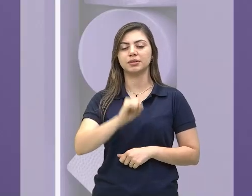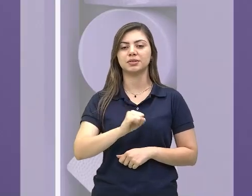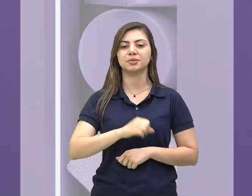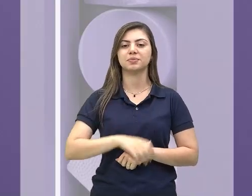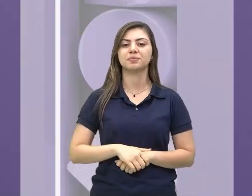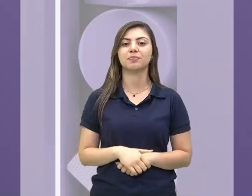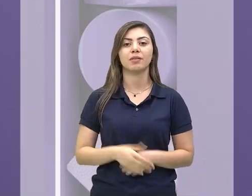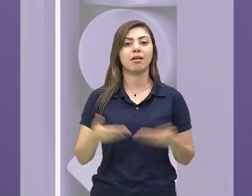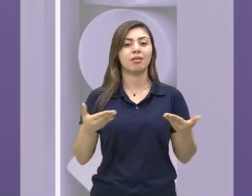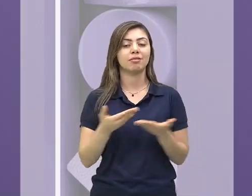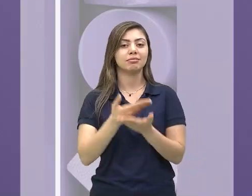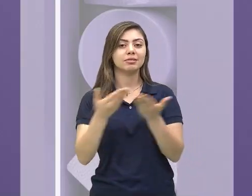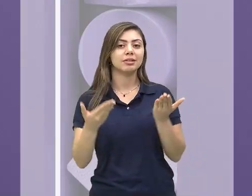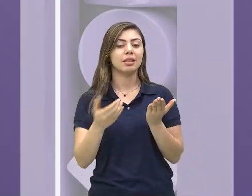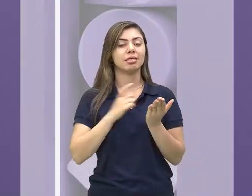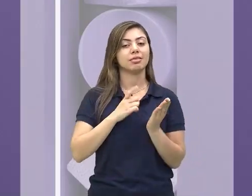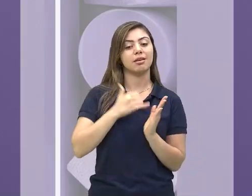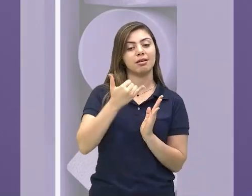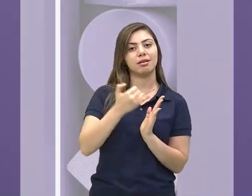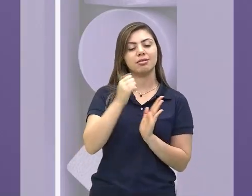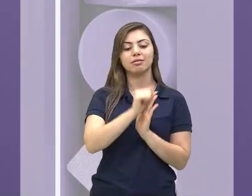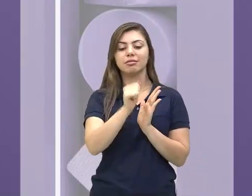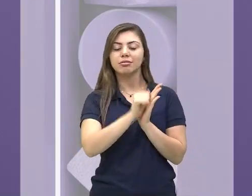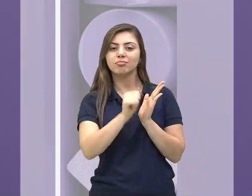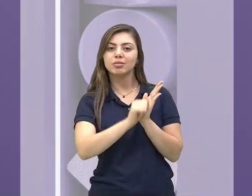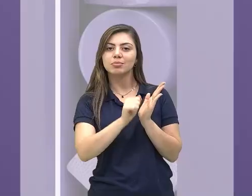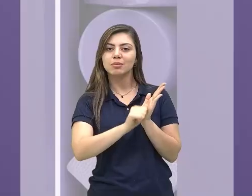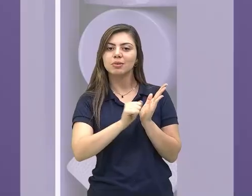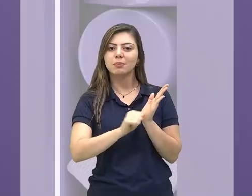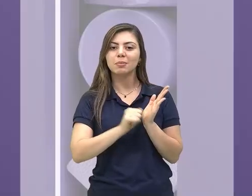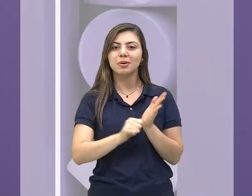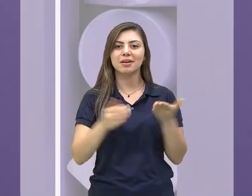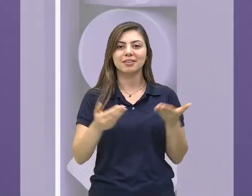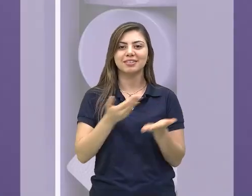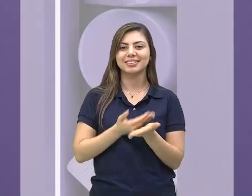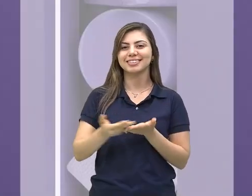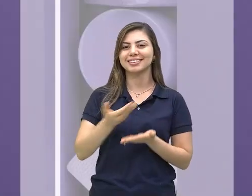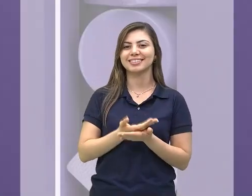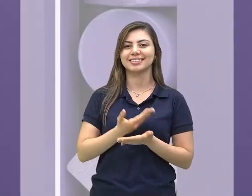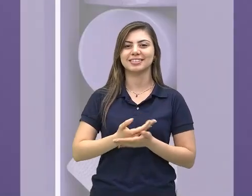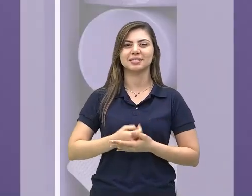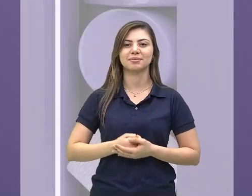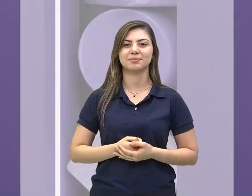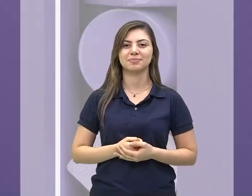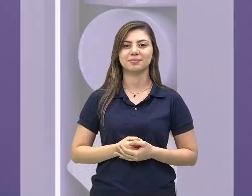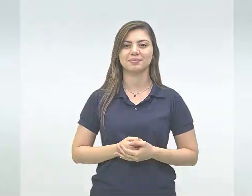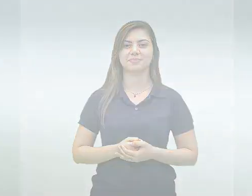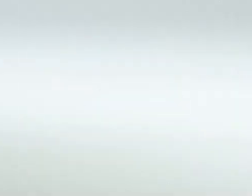Então, pega a sua caneta, seu caderno e mais do que nunca, vamos que vamos juntos.